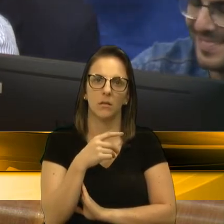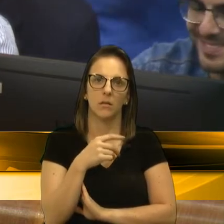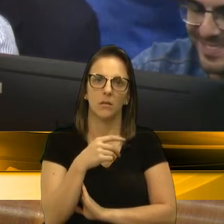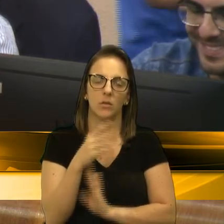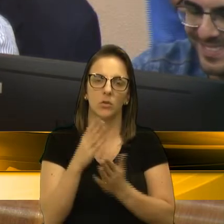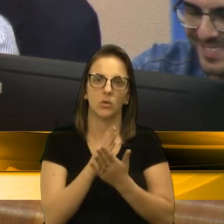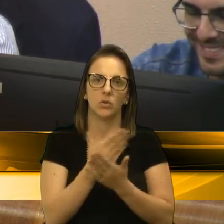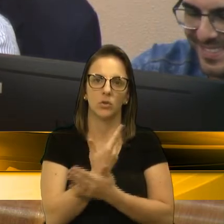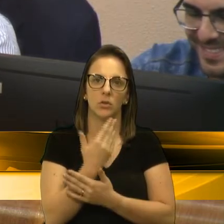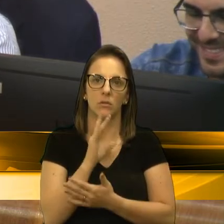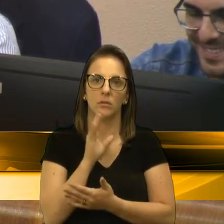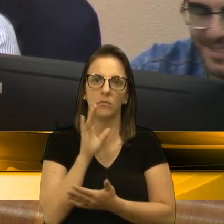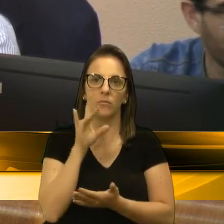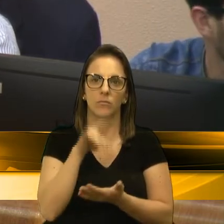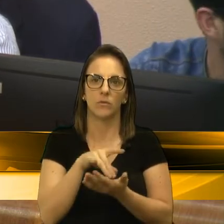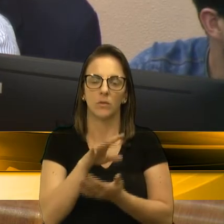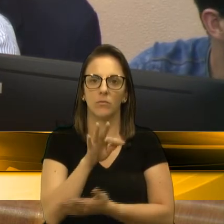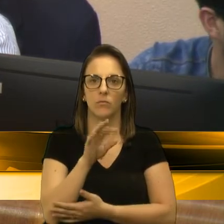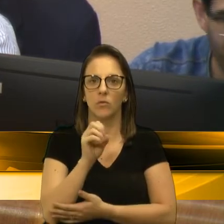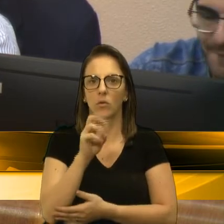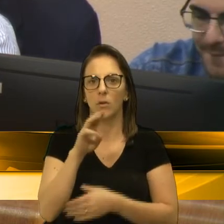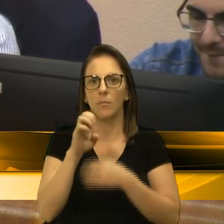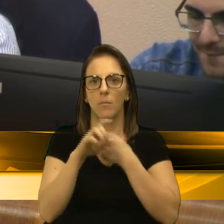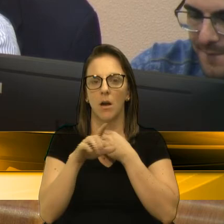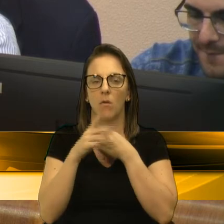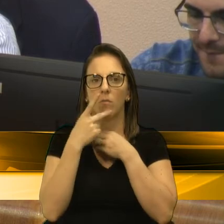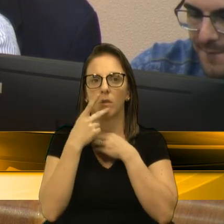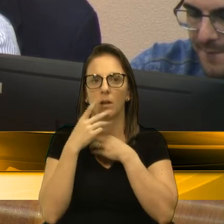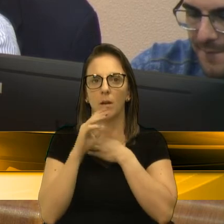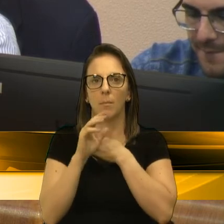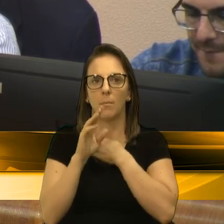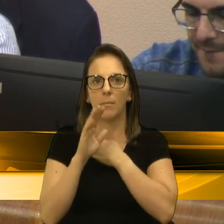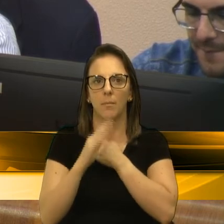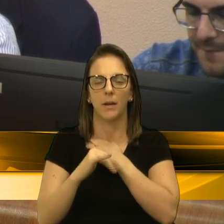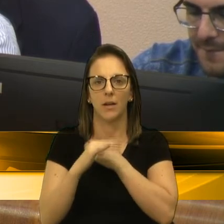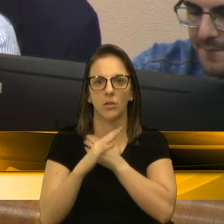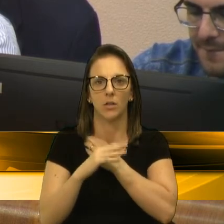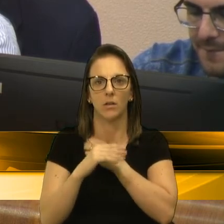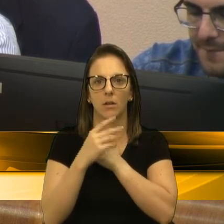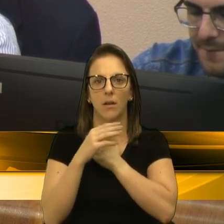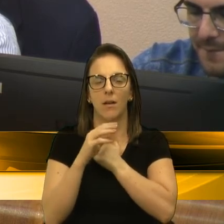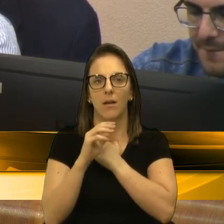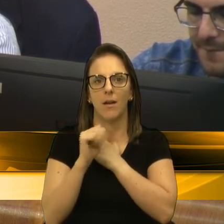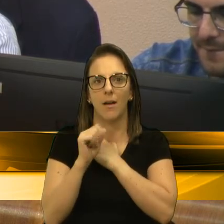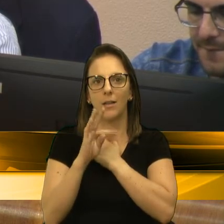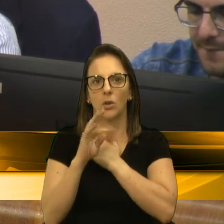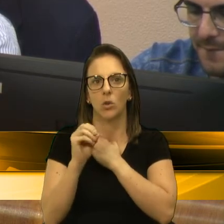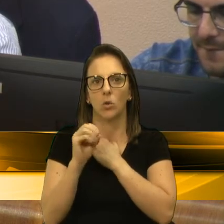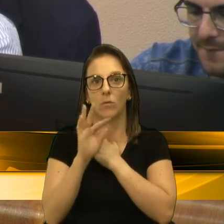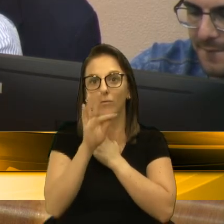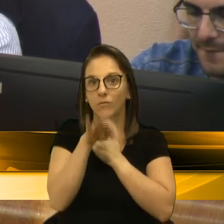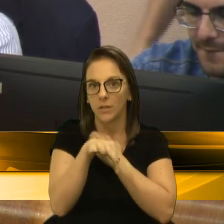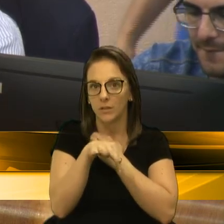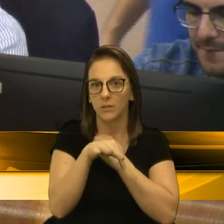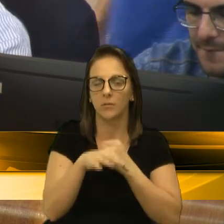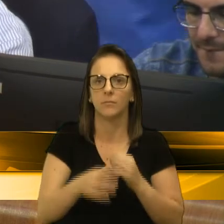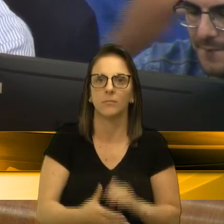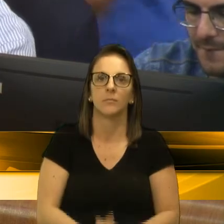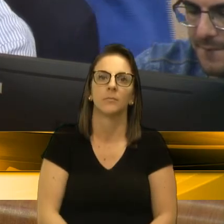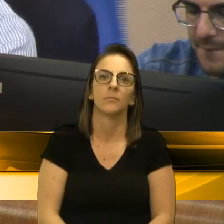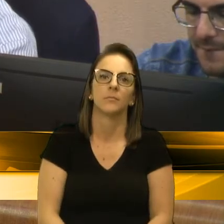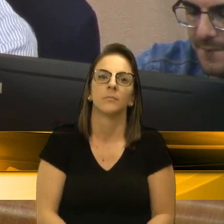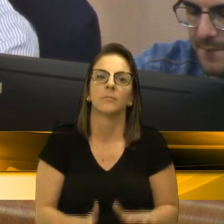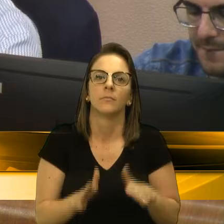elemento essencial do ato, resta sanada, abre aspas, se praticado por outra forma, o ato tiver atingido o seu fim, fecha aspas.